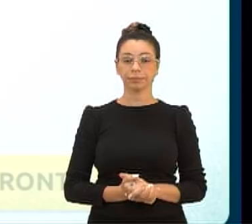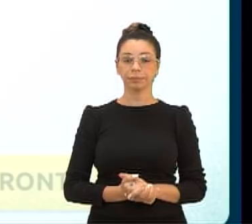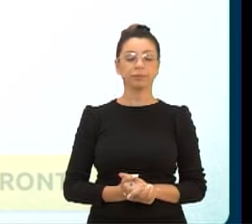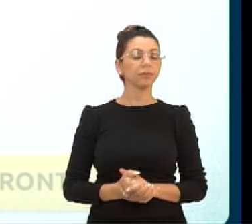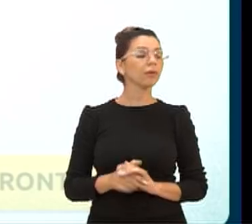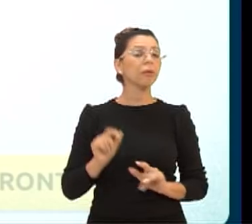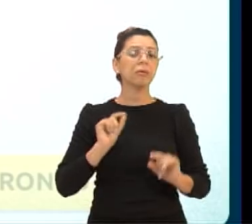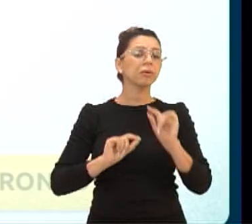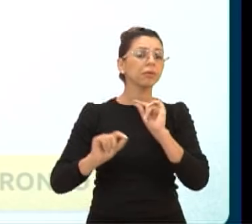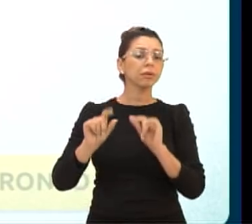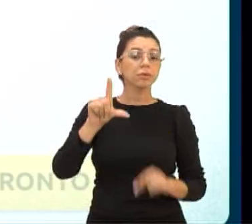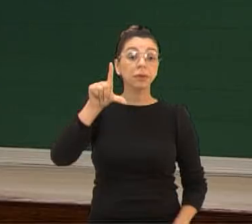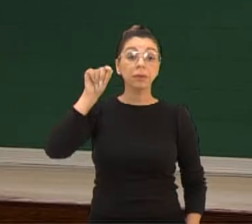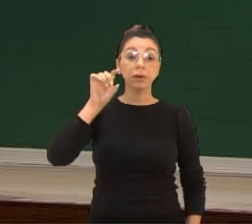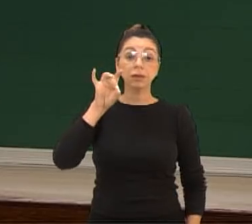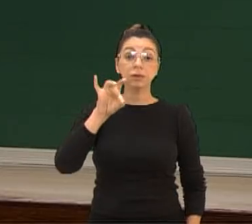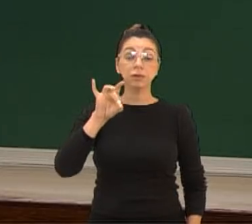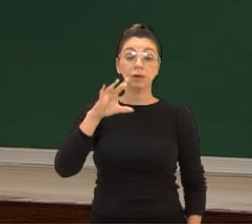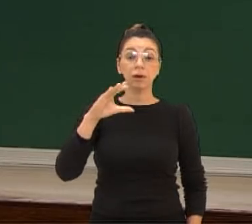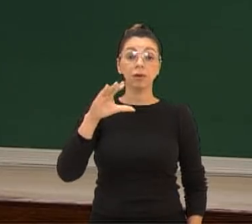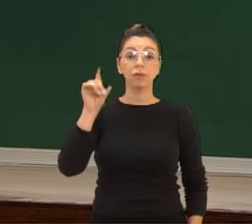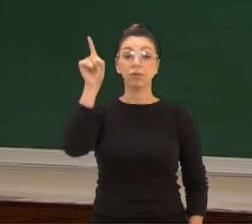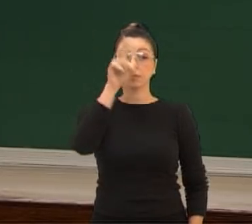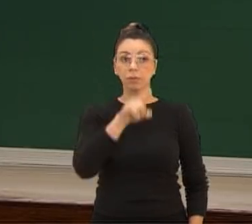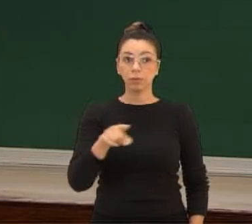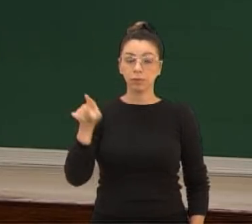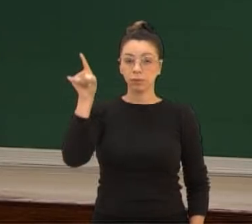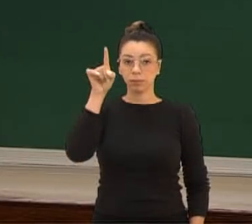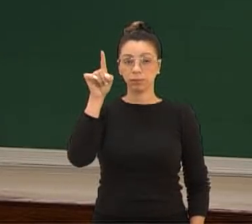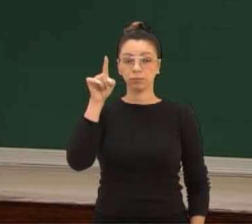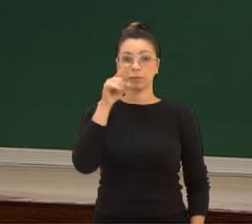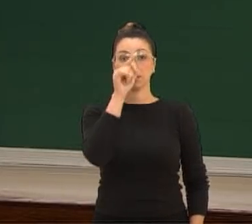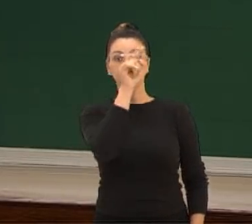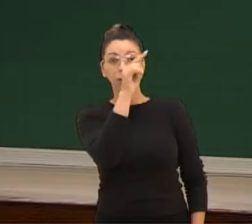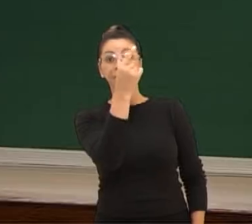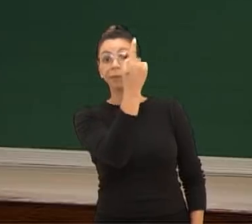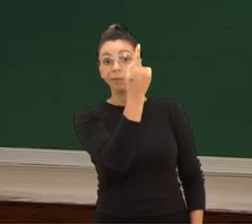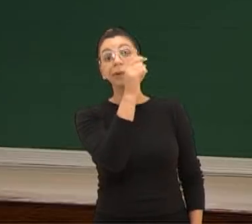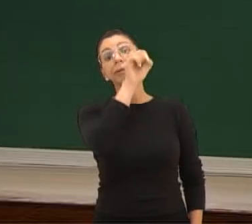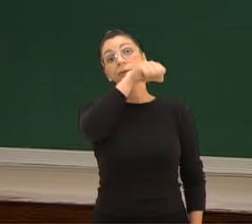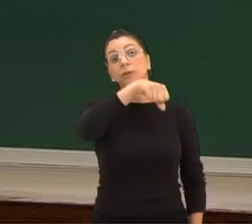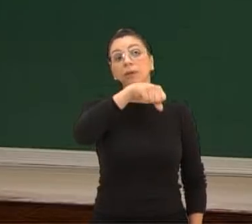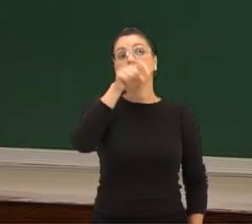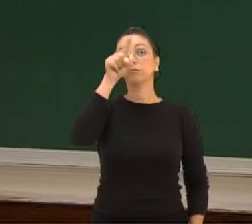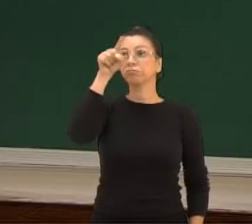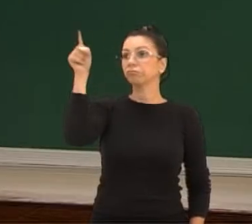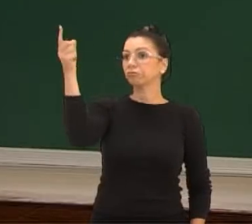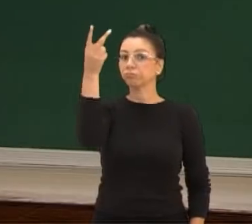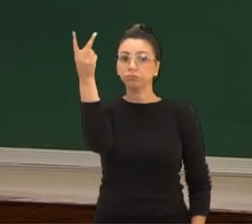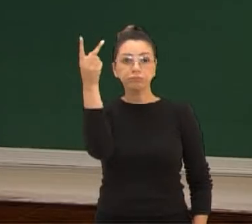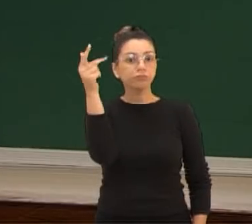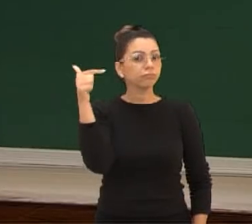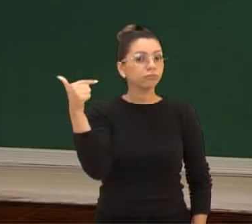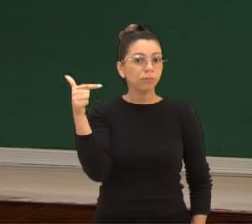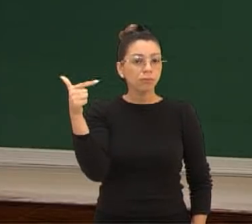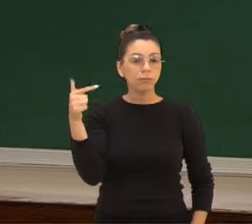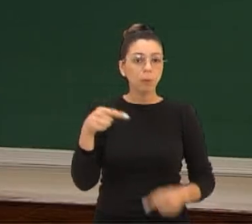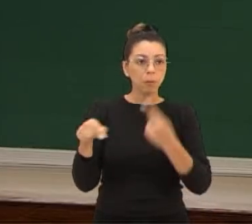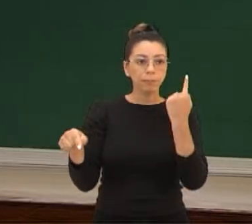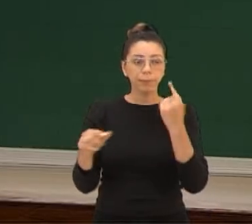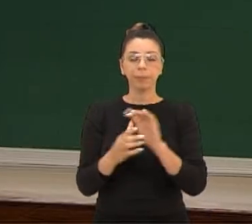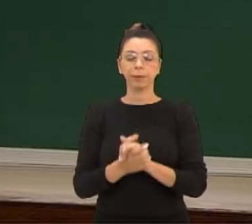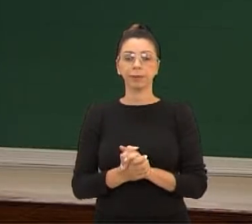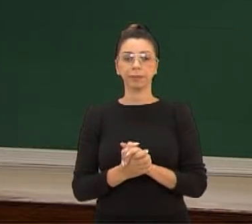os círculos? Esse é um círculo, esse não representa um círculo, esse também não representa um círculo. Aqui temos um